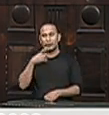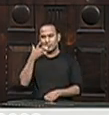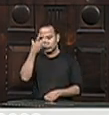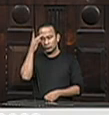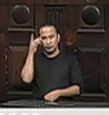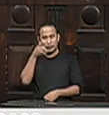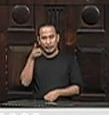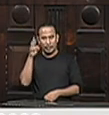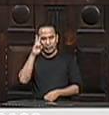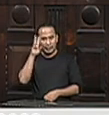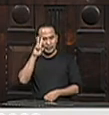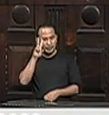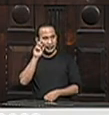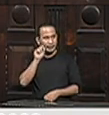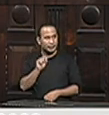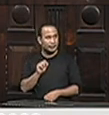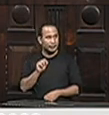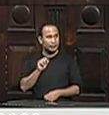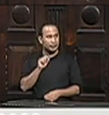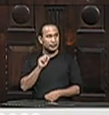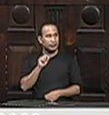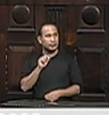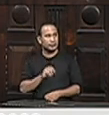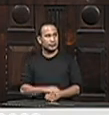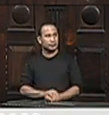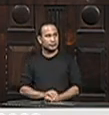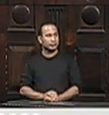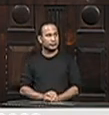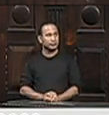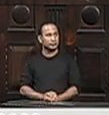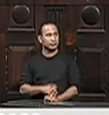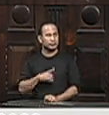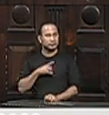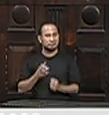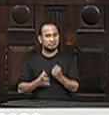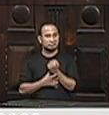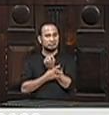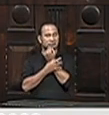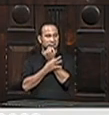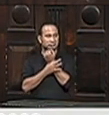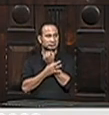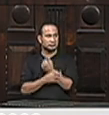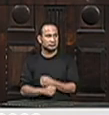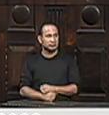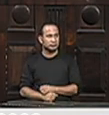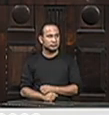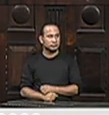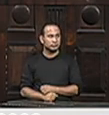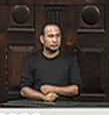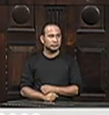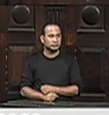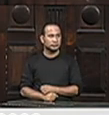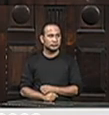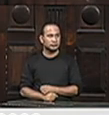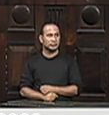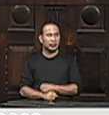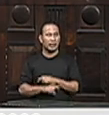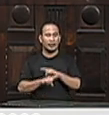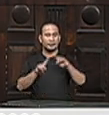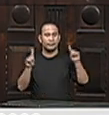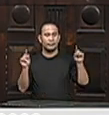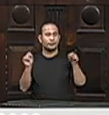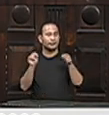contribuição previdenciária de 11% para 14%, tendo em vista as dívidas do governo com a